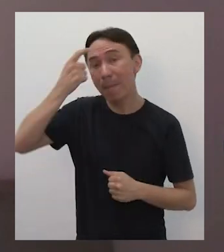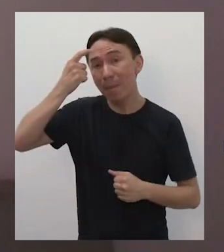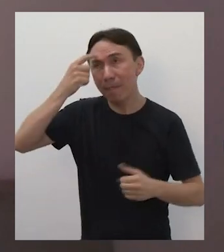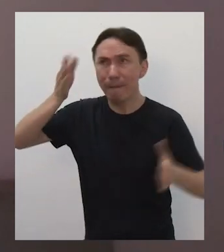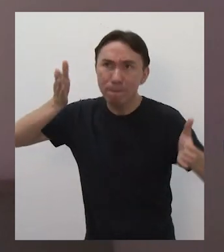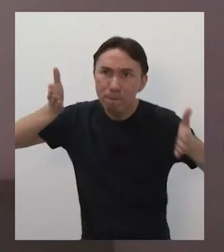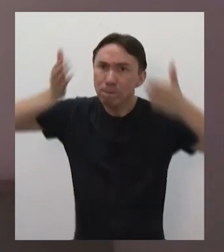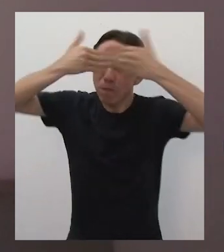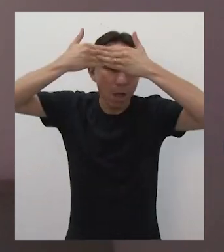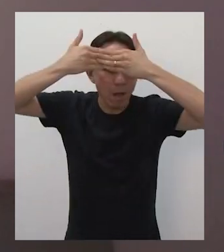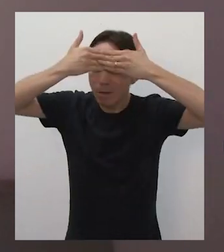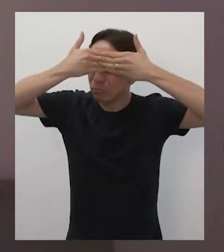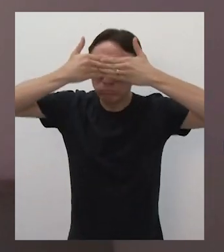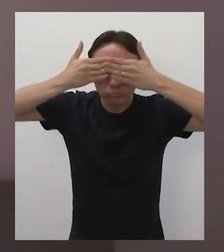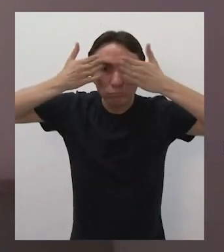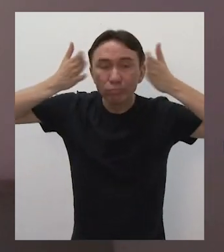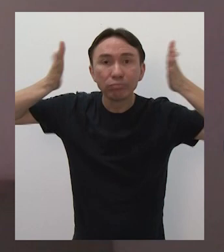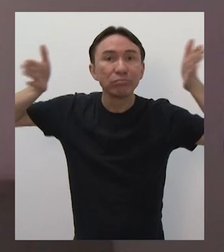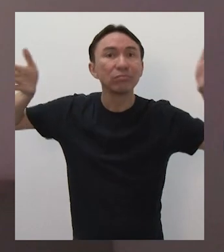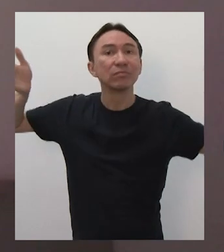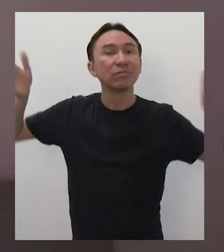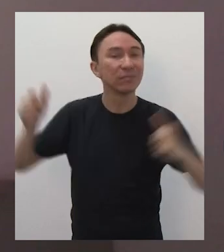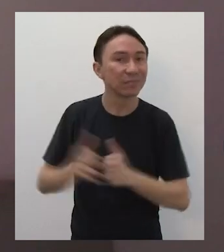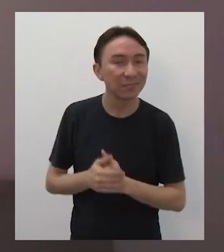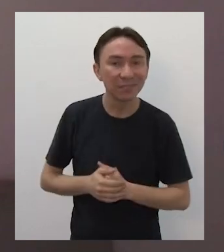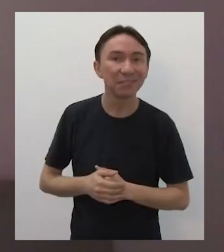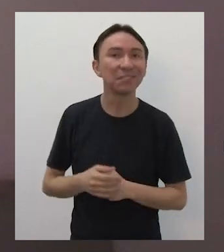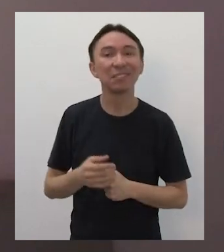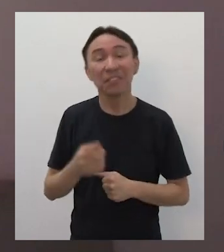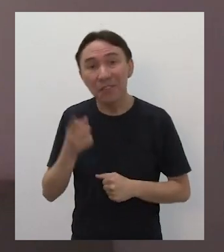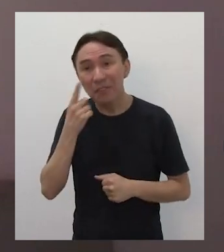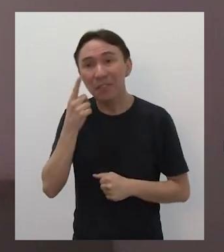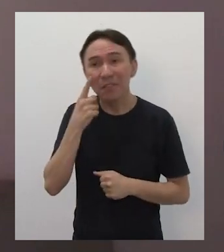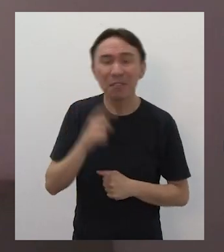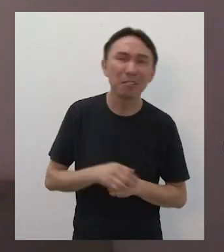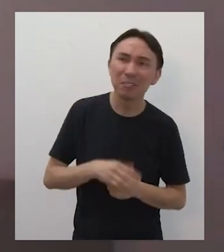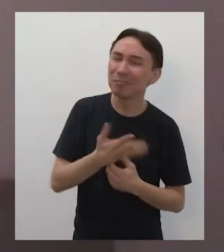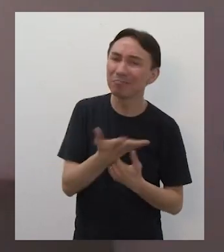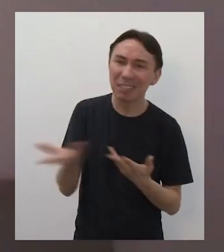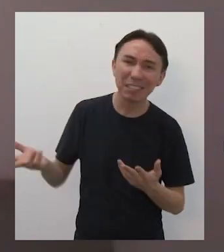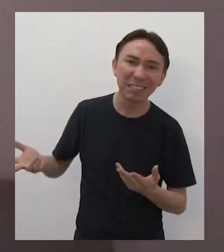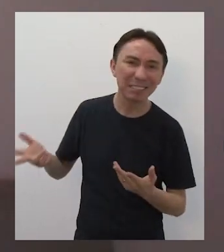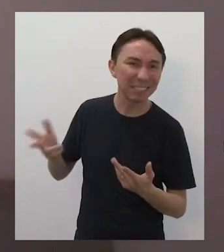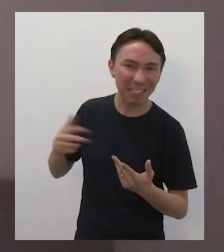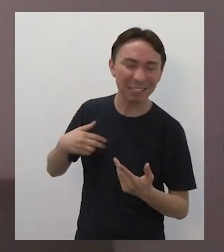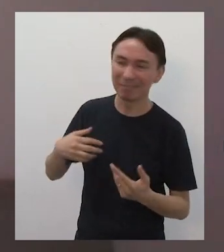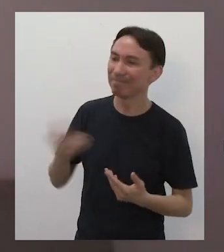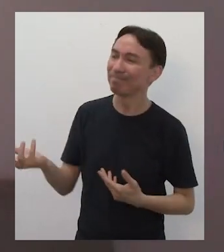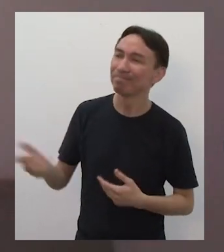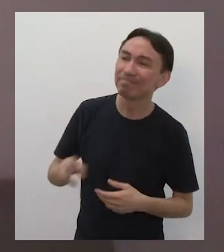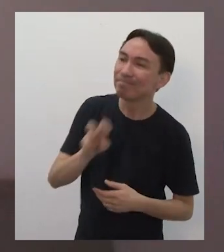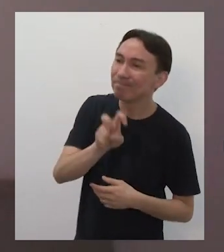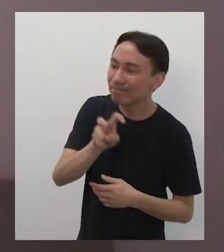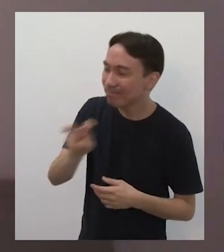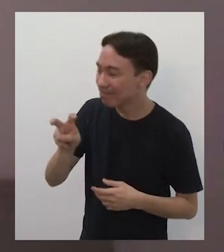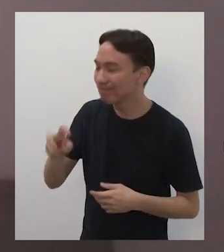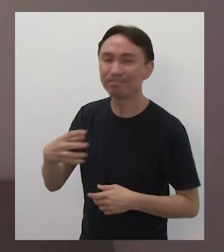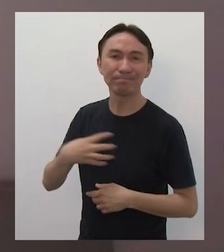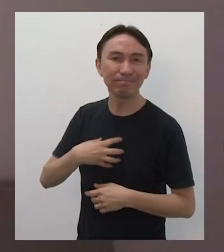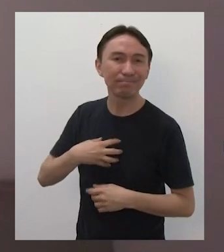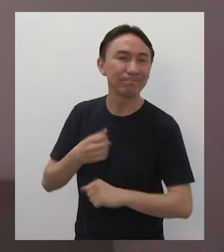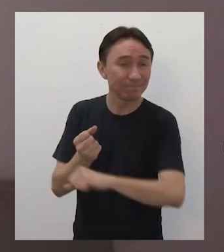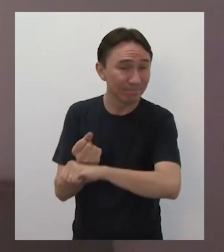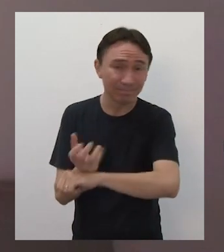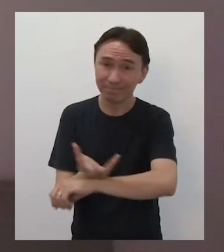as coisas com a lente da beleza, da sensibilidade, né? Então,